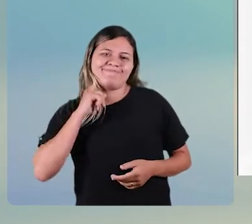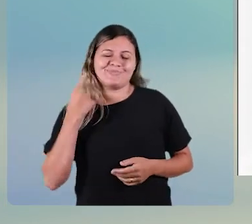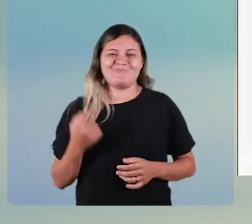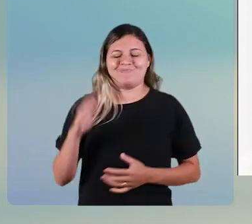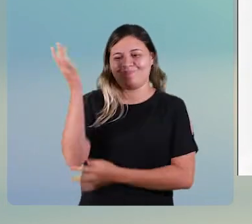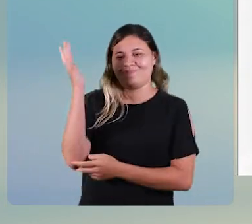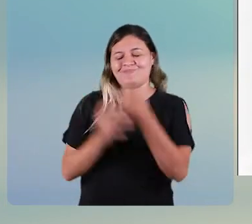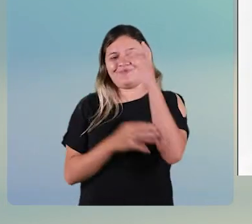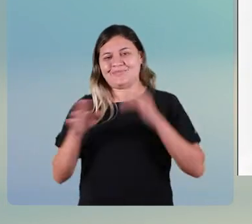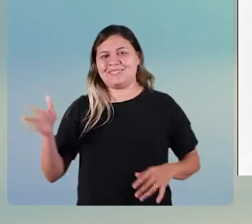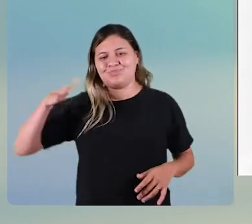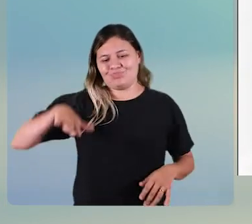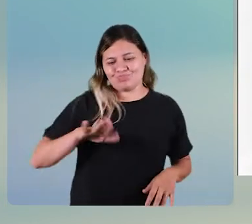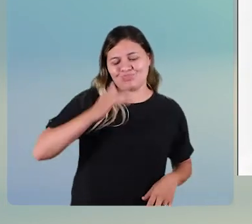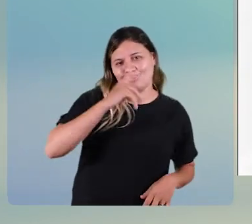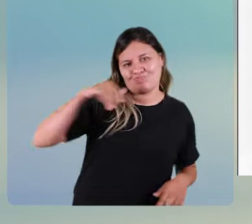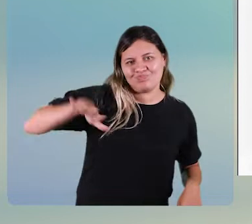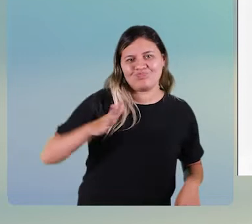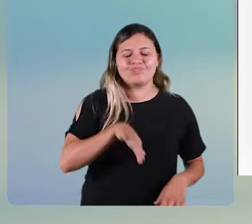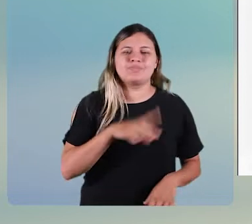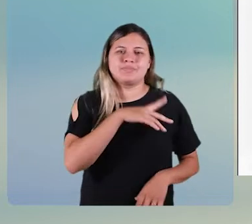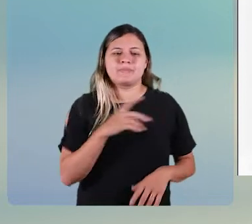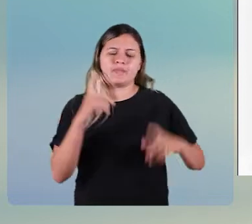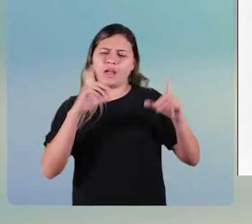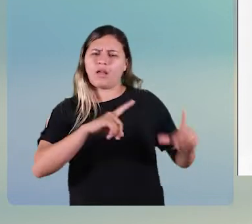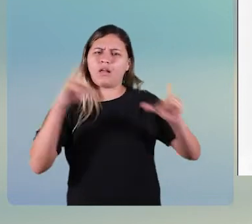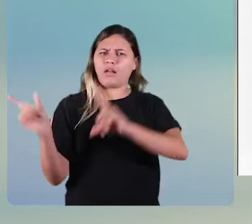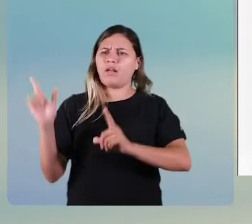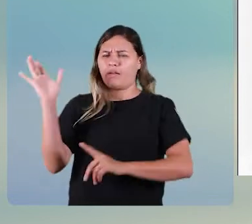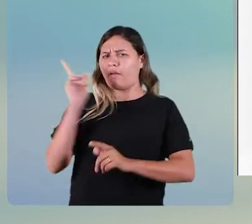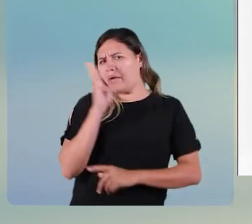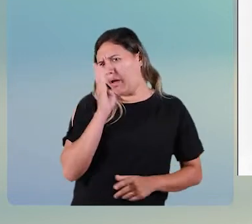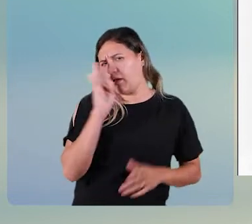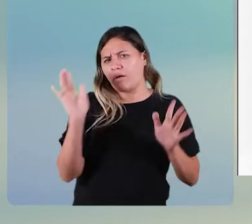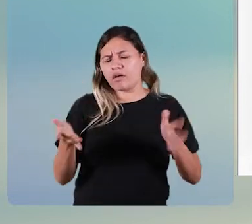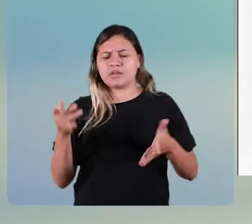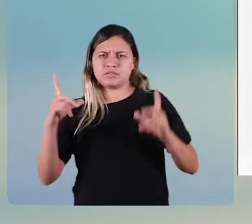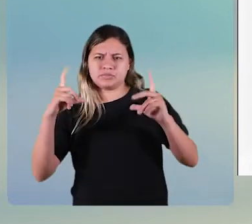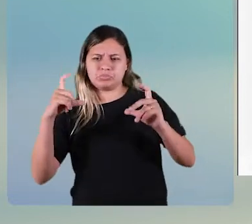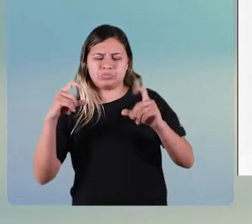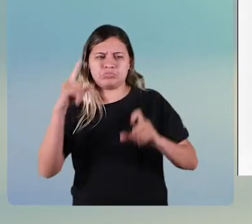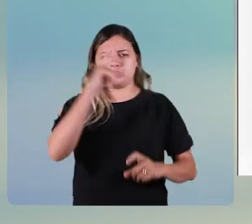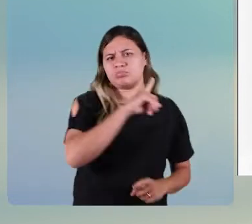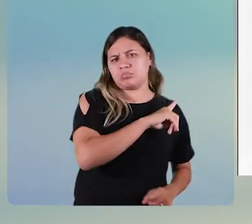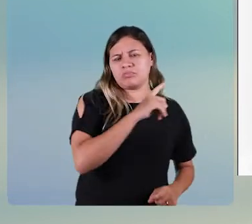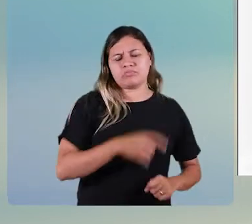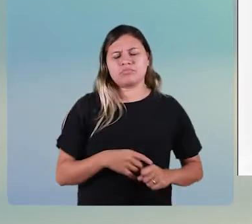poluições ambientais que podem acontecer. Também vocês já devem ter visto na televisão algum cenário desse aí, né, onde